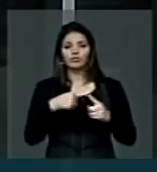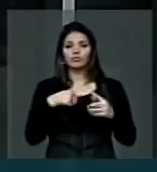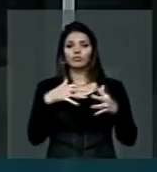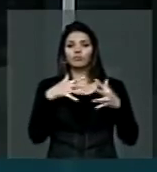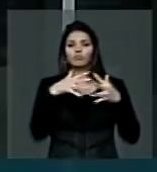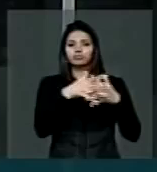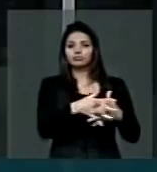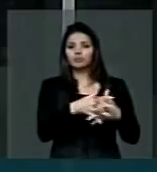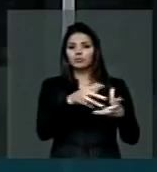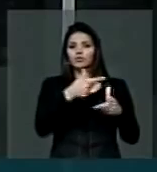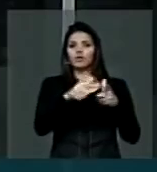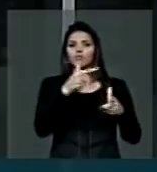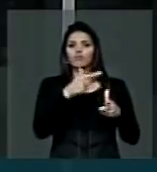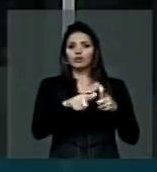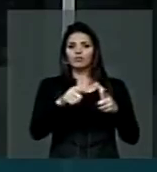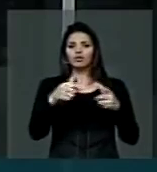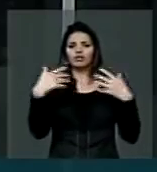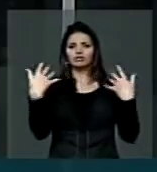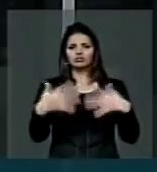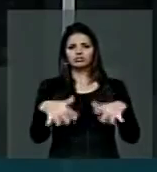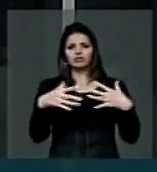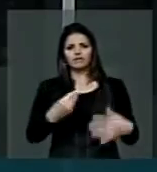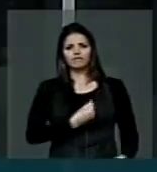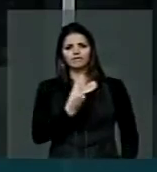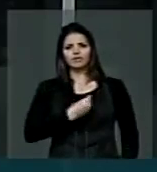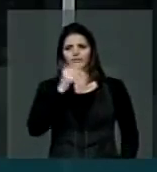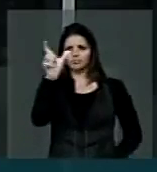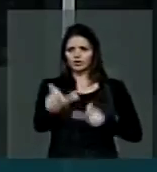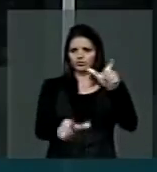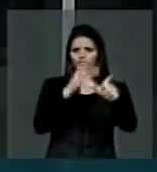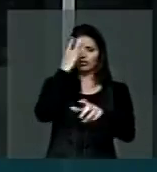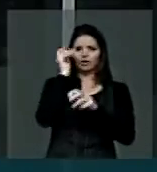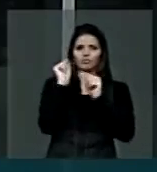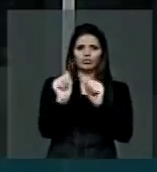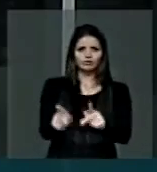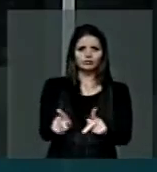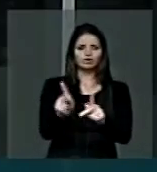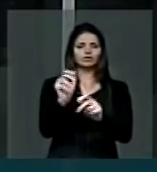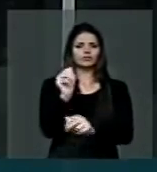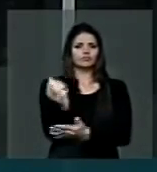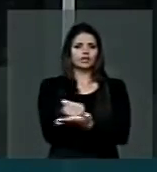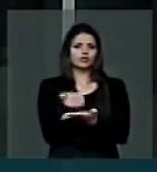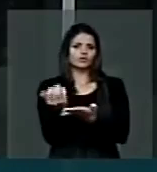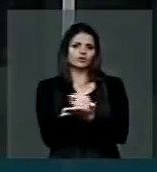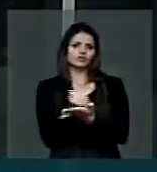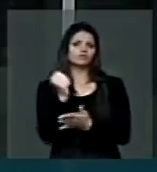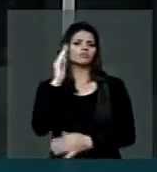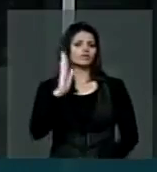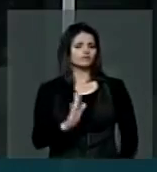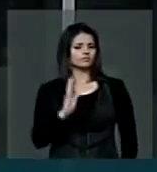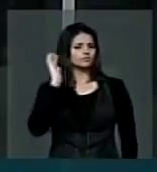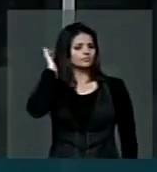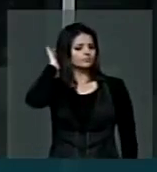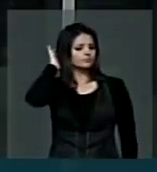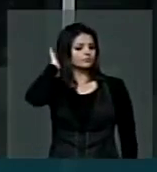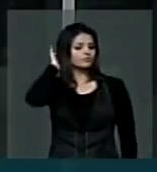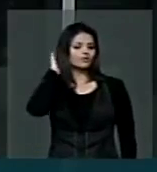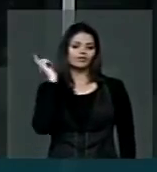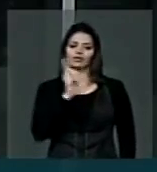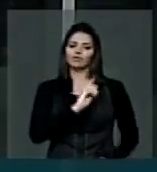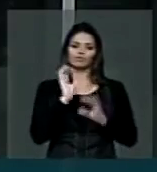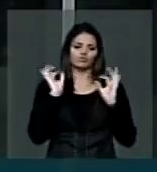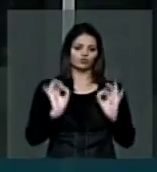é a situação dramática que vivem os aposentados e pensionistas do Brasil. Não é